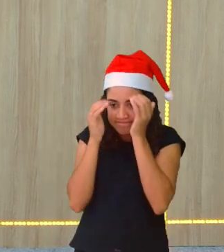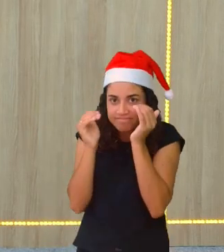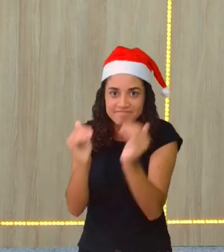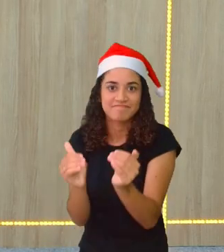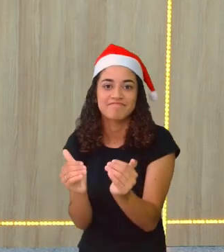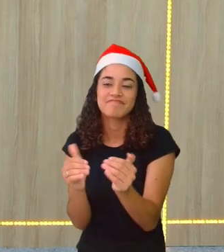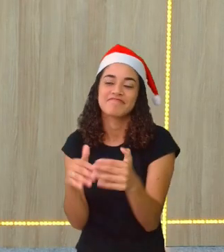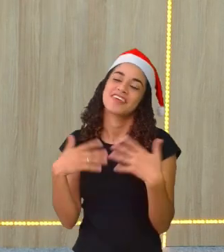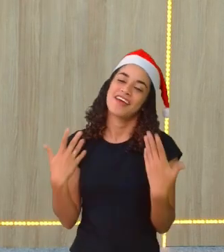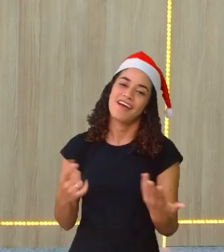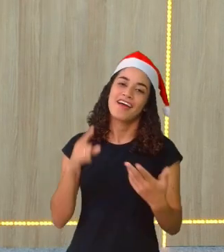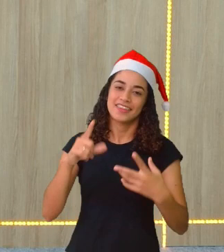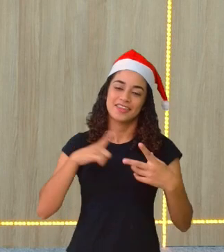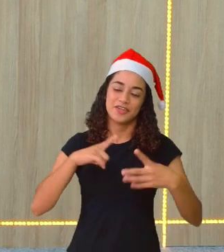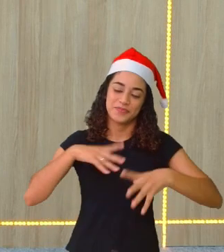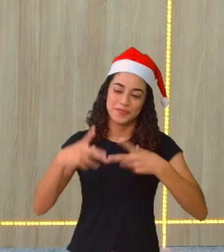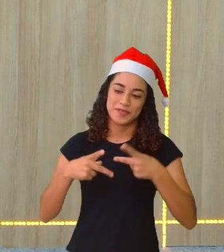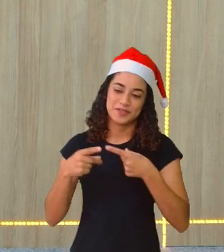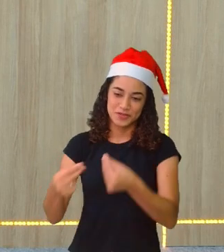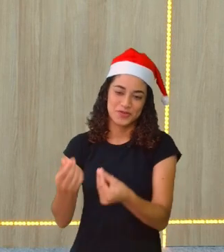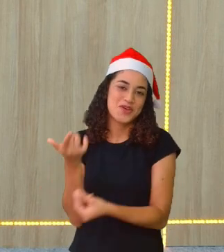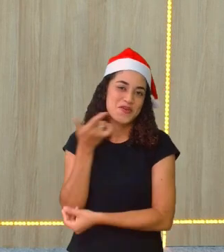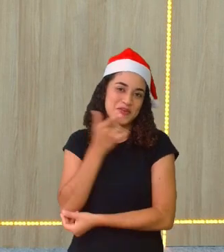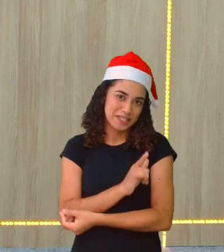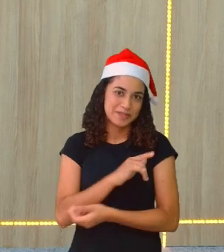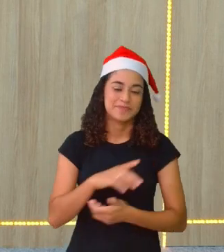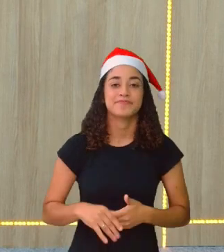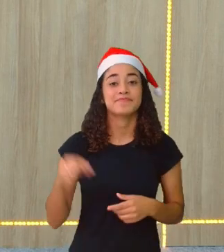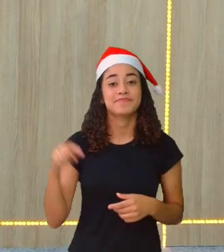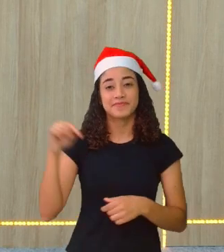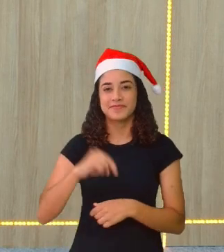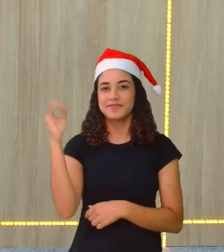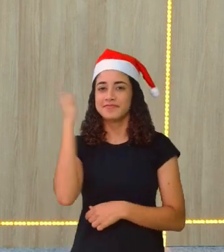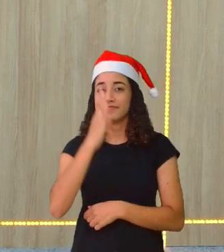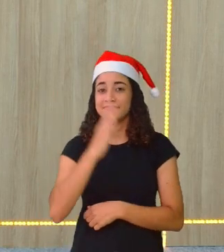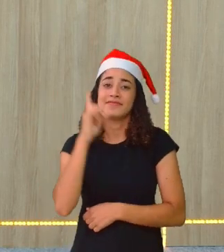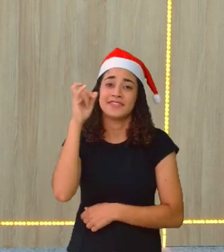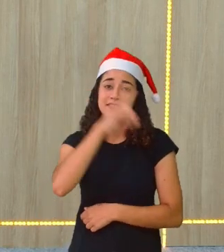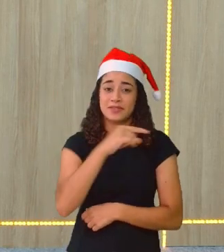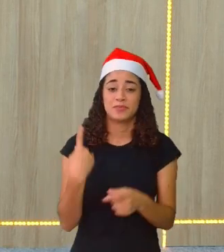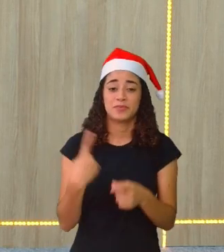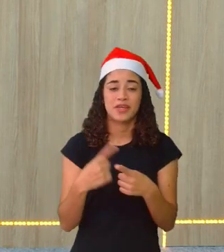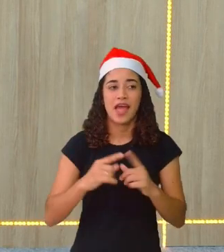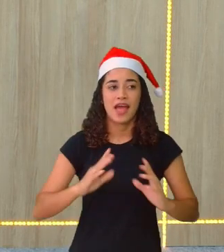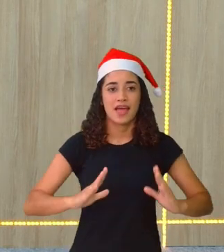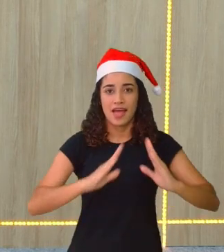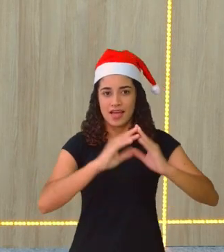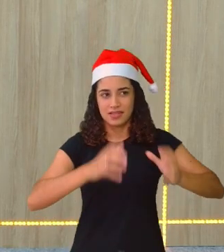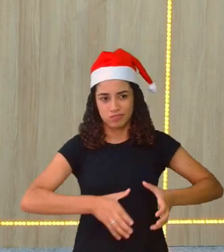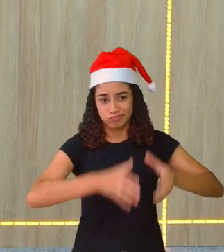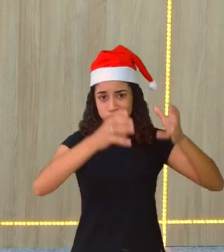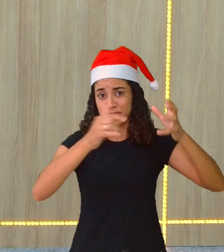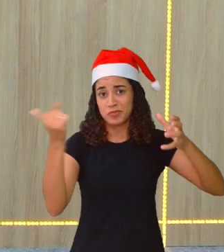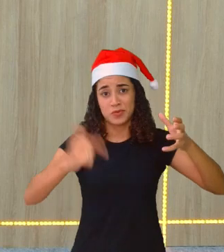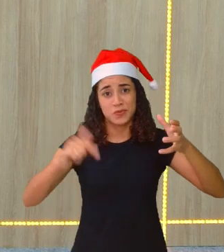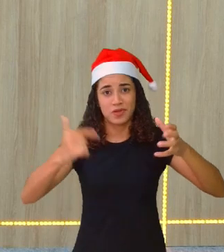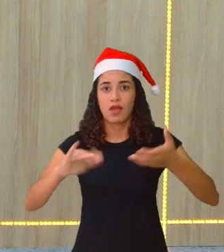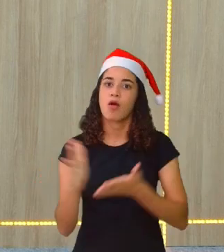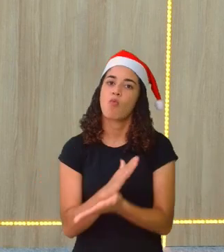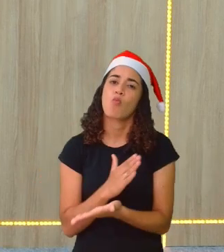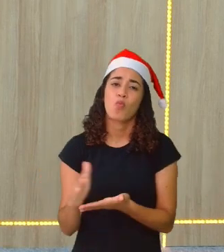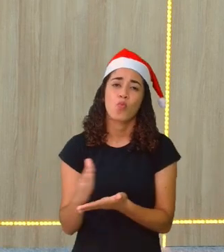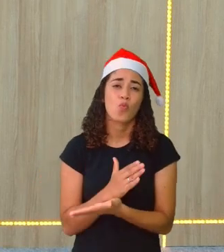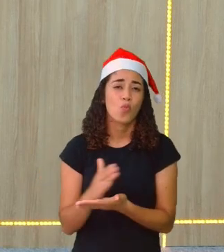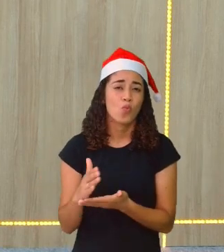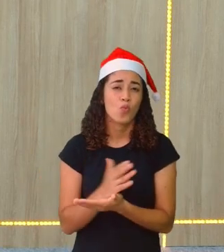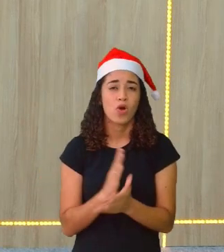ali pelo Papai Noel. Aqui no Brasil tem a dificuldade porque a gente não tem casas com chaminé, né? A não ser algumas poucas